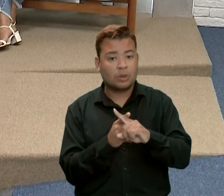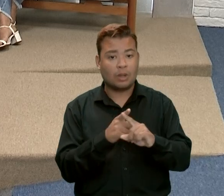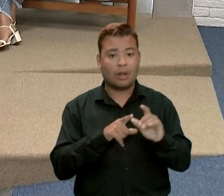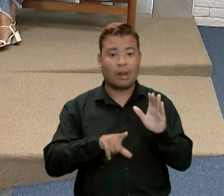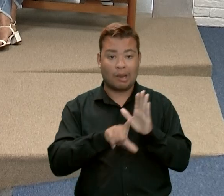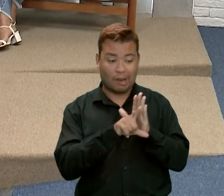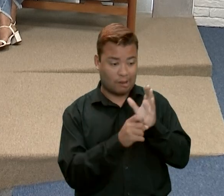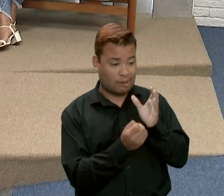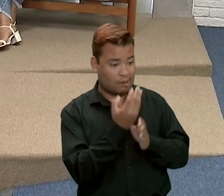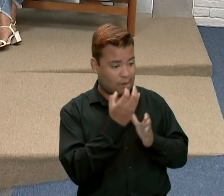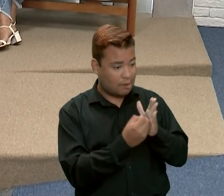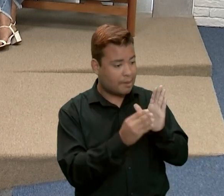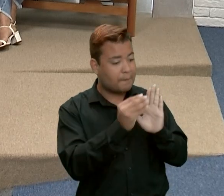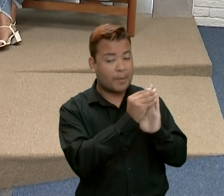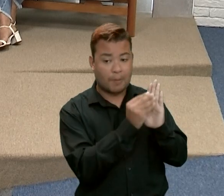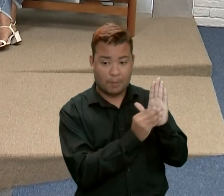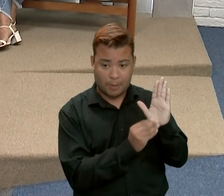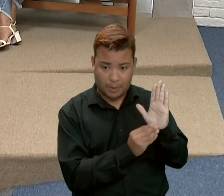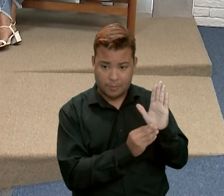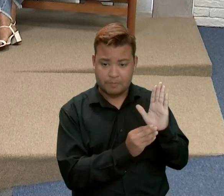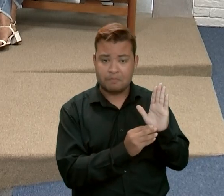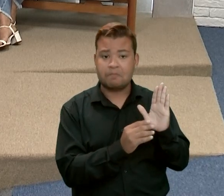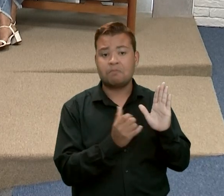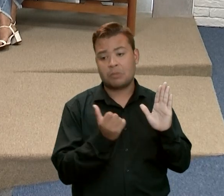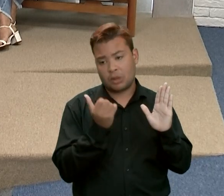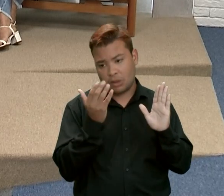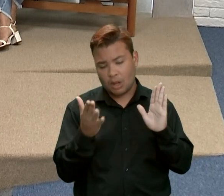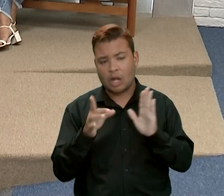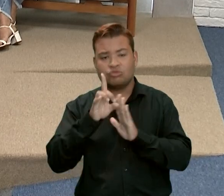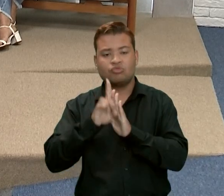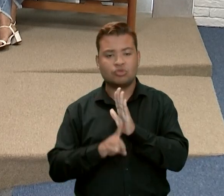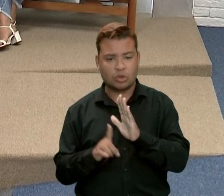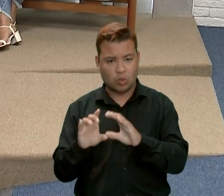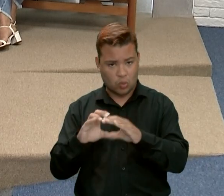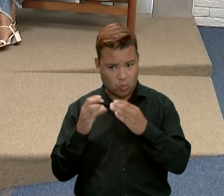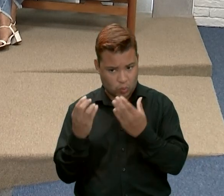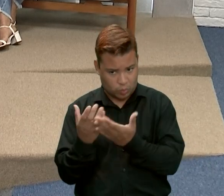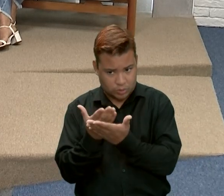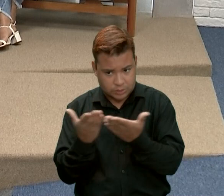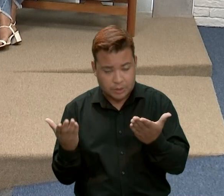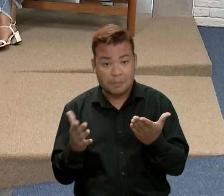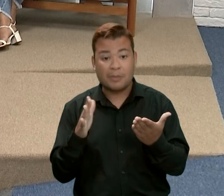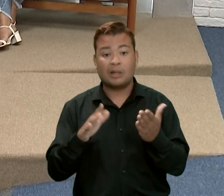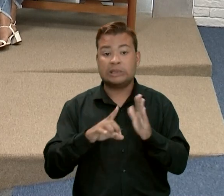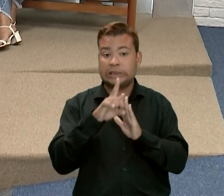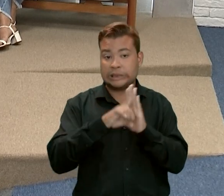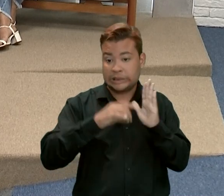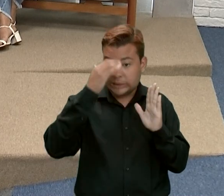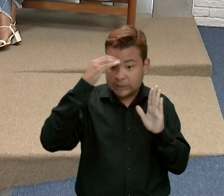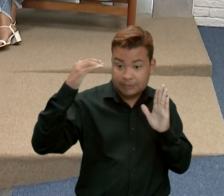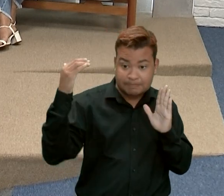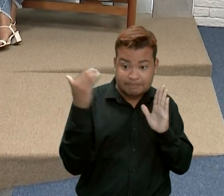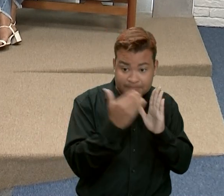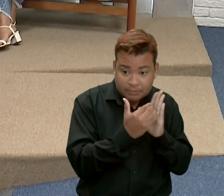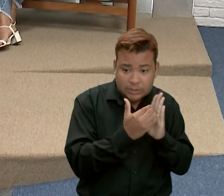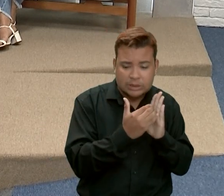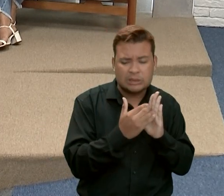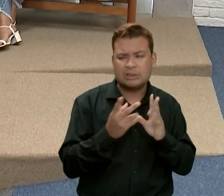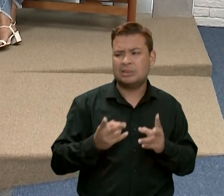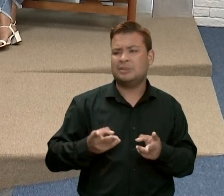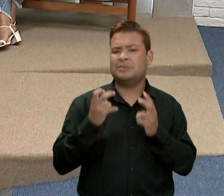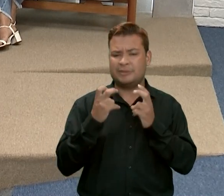fazer valer os direitos, né, da comunidade, a gente percebe aí um desamparo,